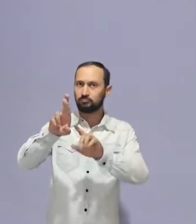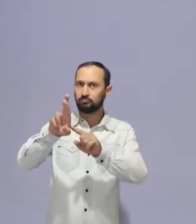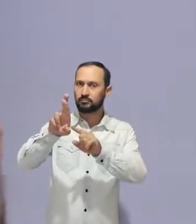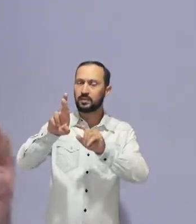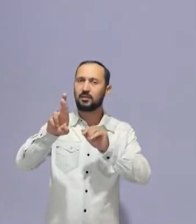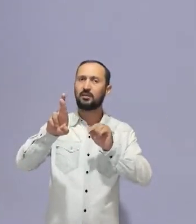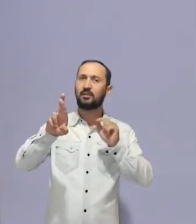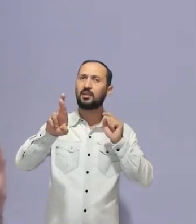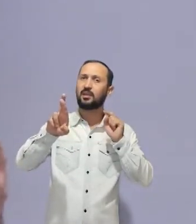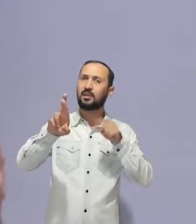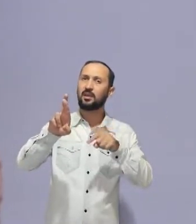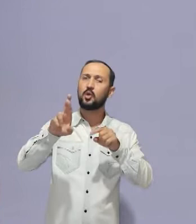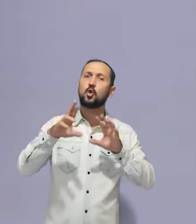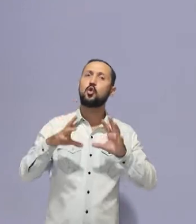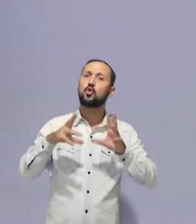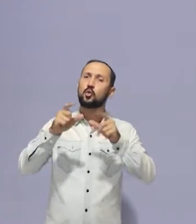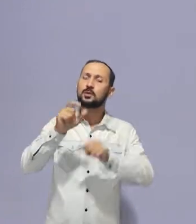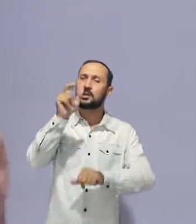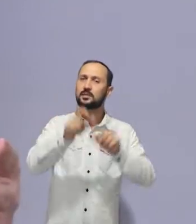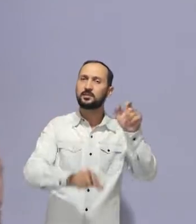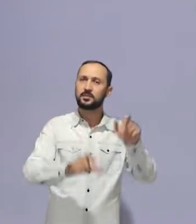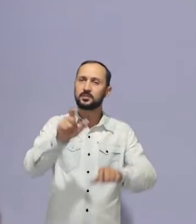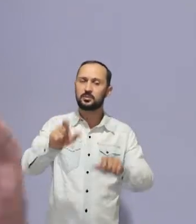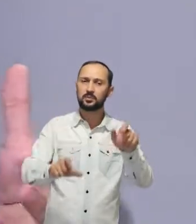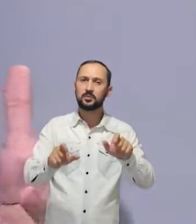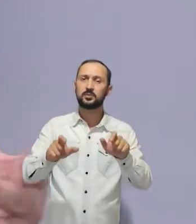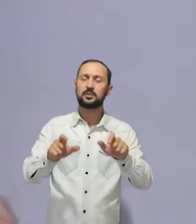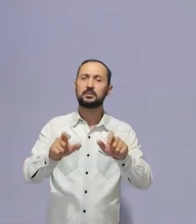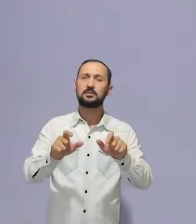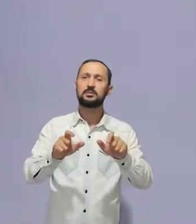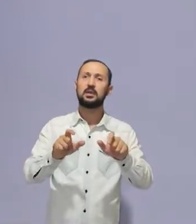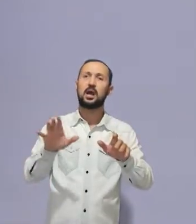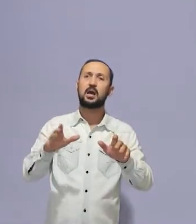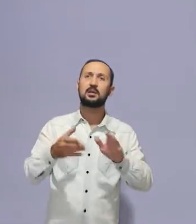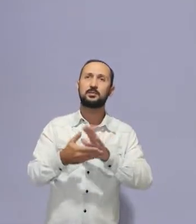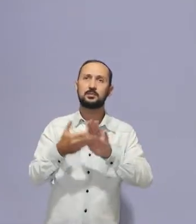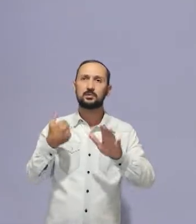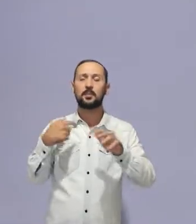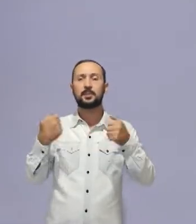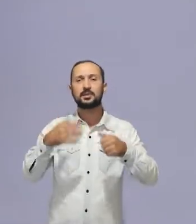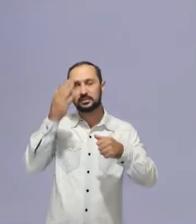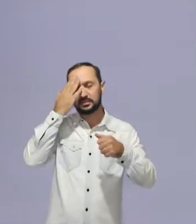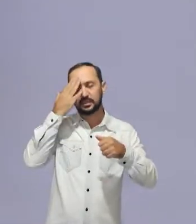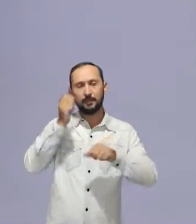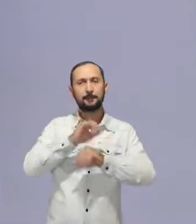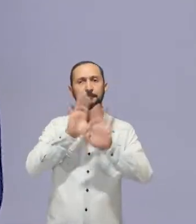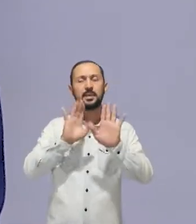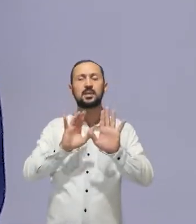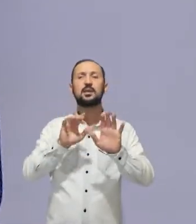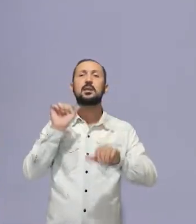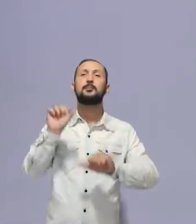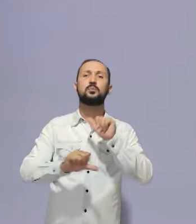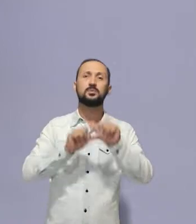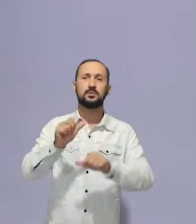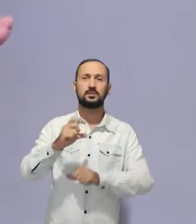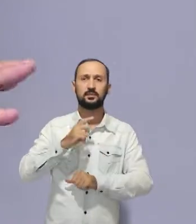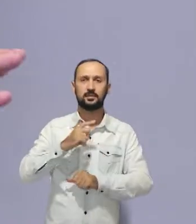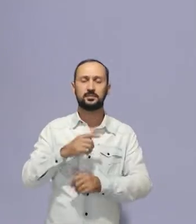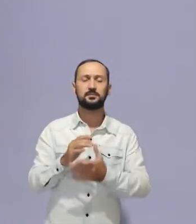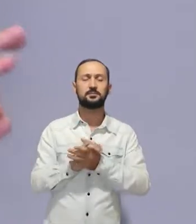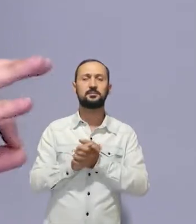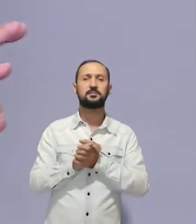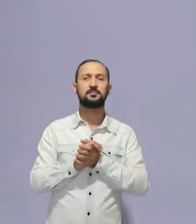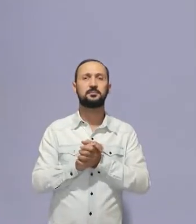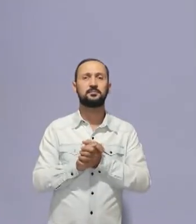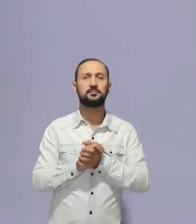que todos os contribuintes, né, querendo ou não, mesmo os isentos, têm que saber as mudanças que vão acontecer, né? Então, vamos